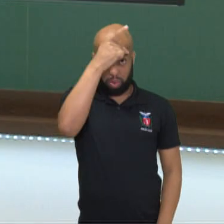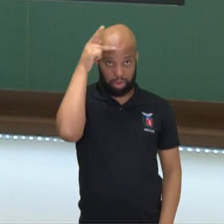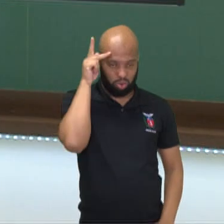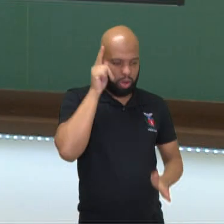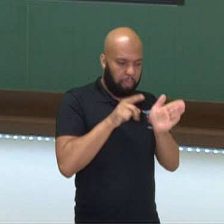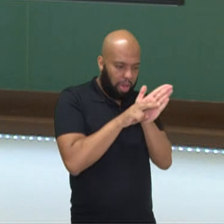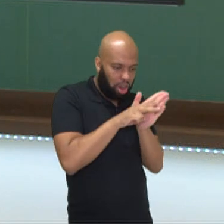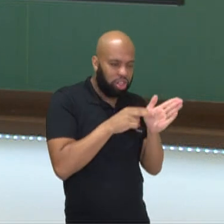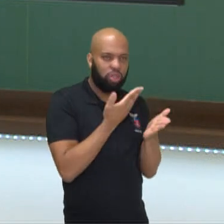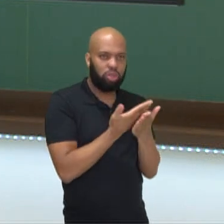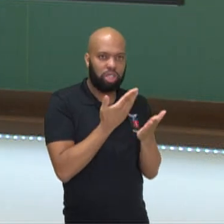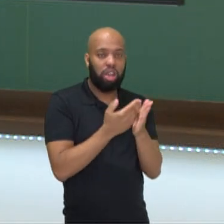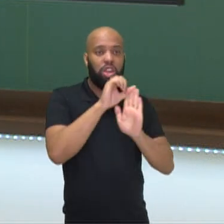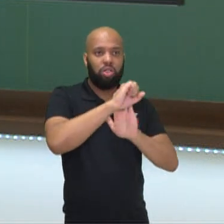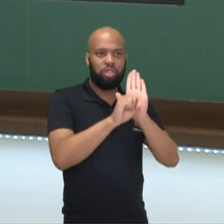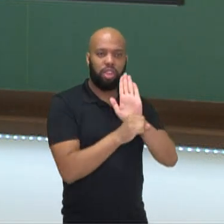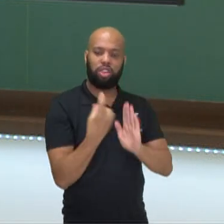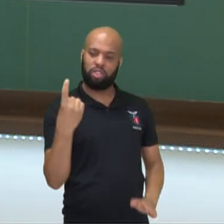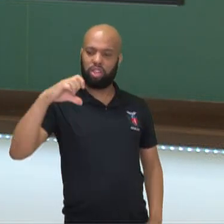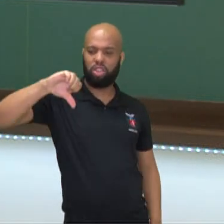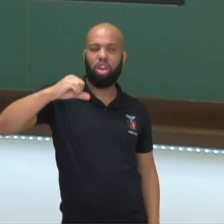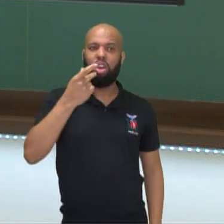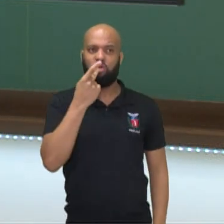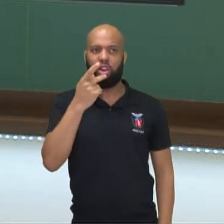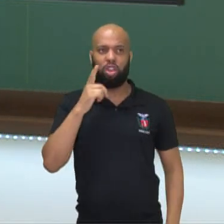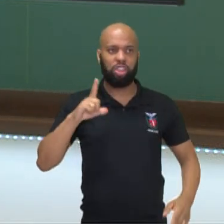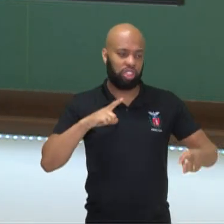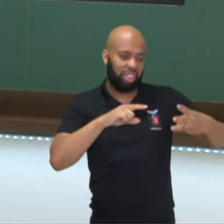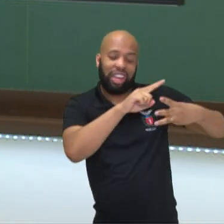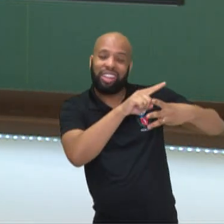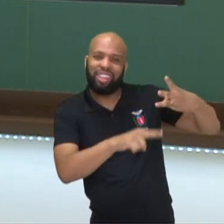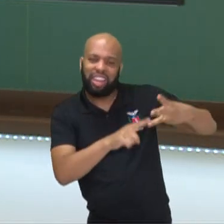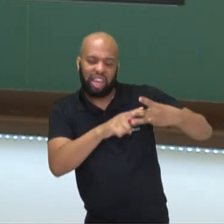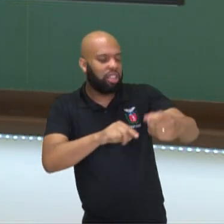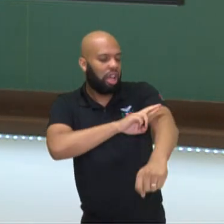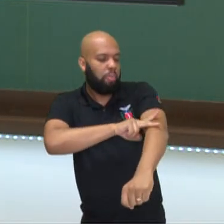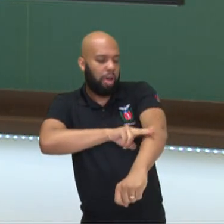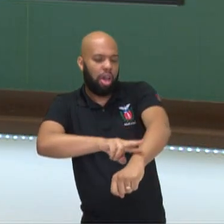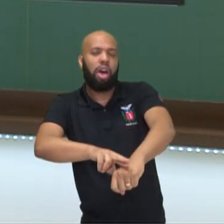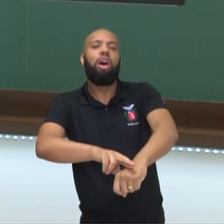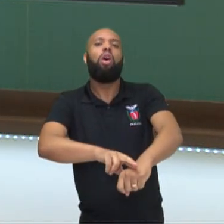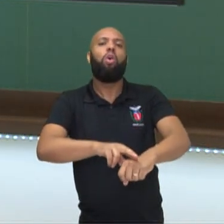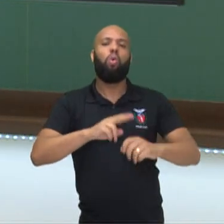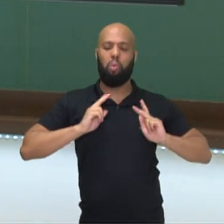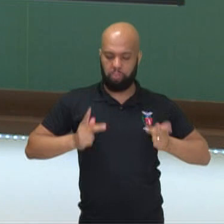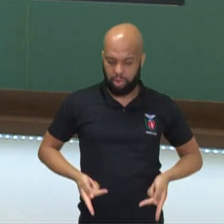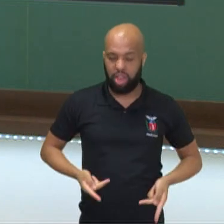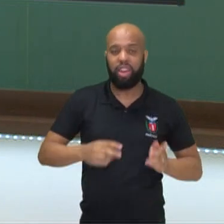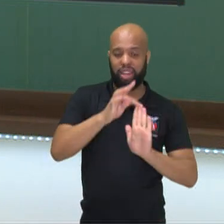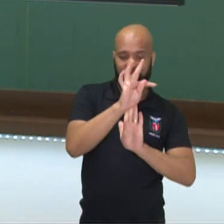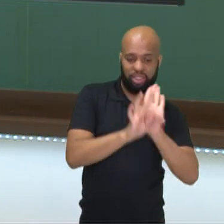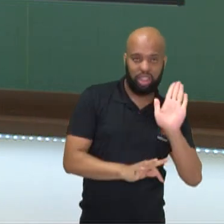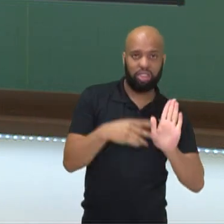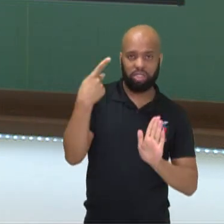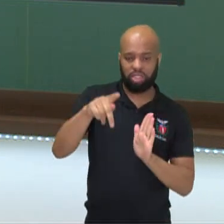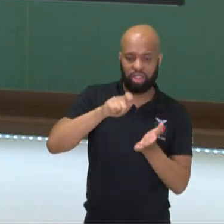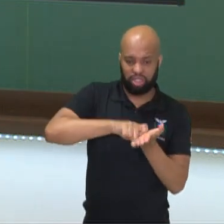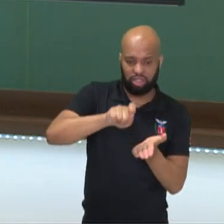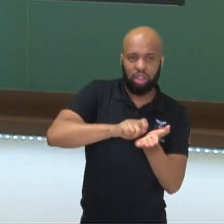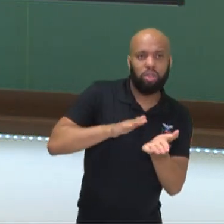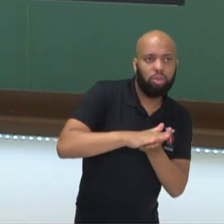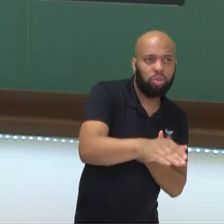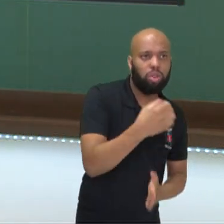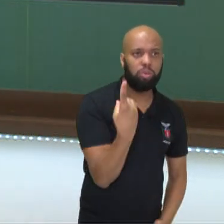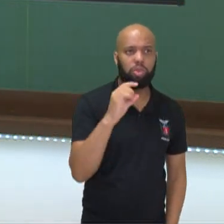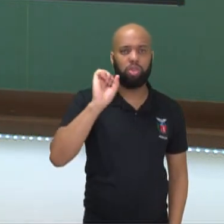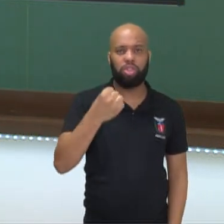passou pelo Brasil no século XIX, falou sobre três raças humanas. Esse texto dele foi escrito e publicado originalmente em